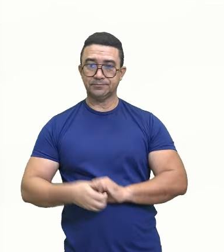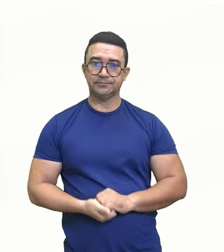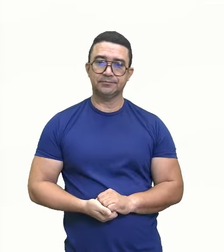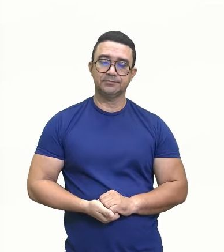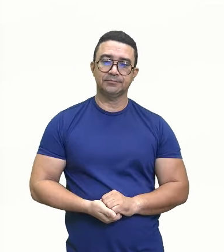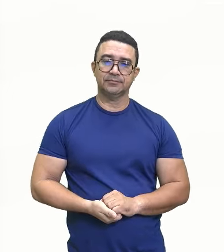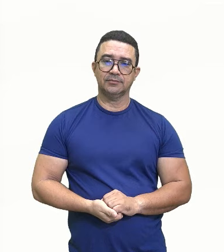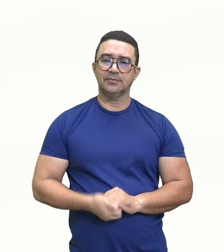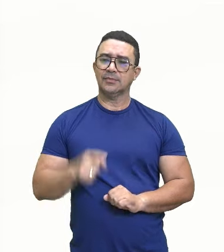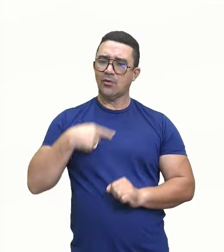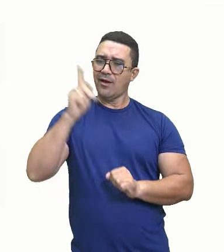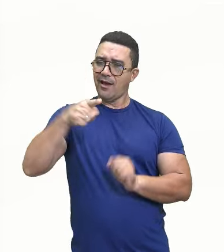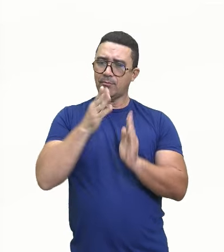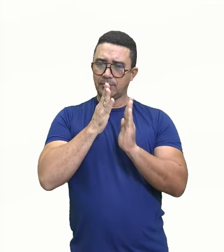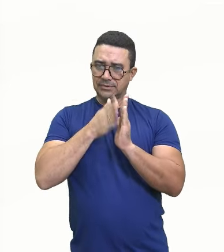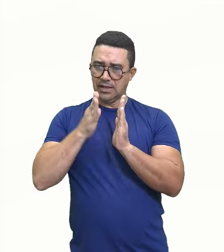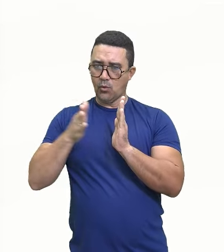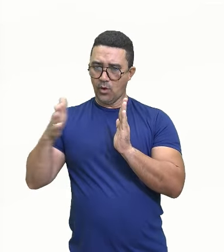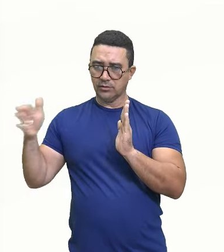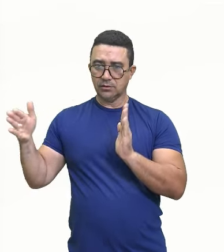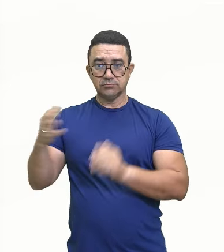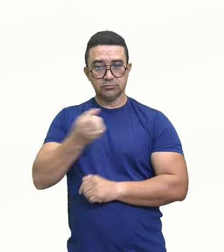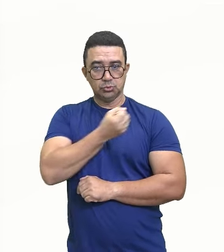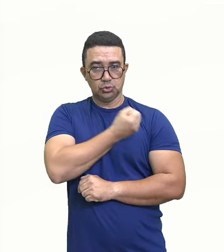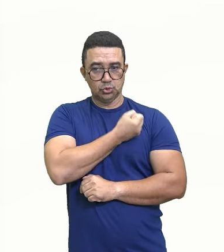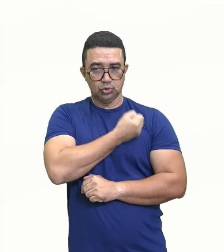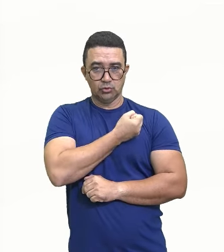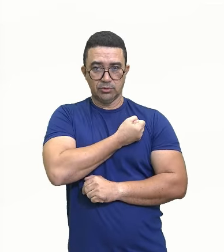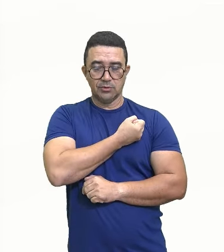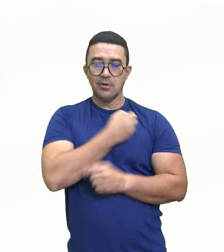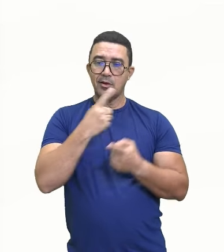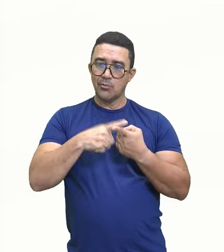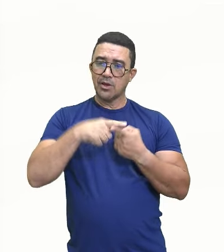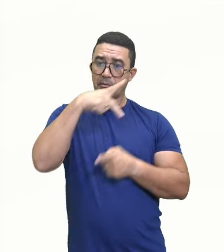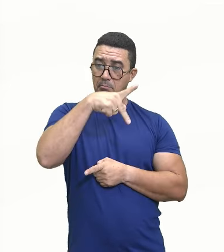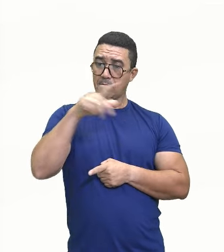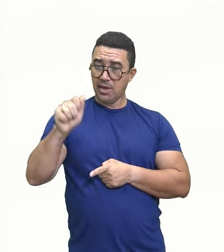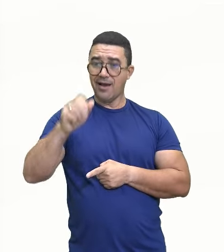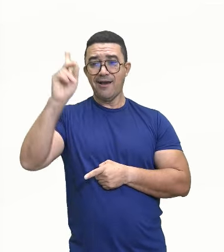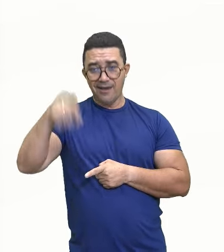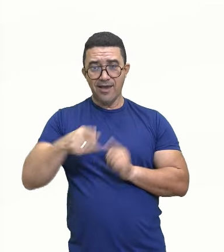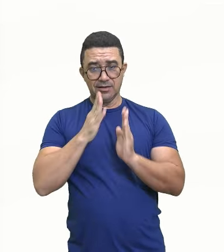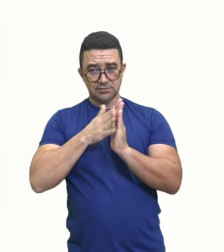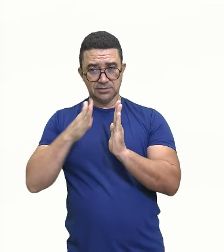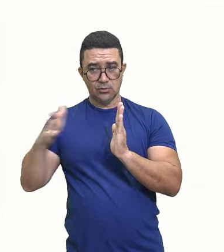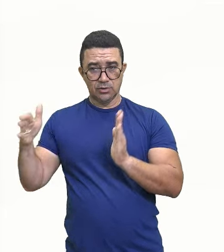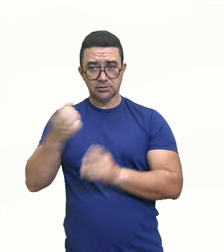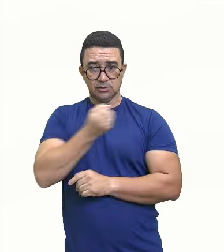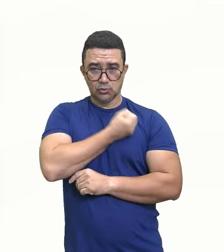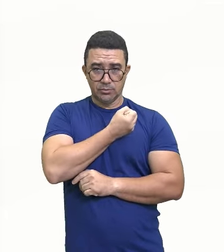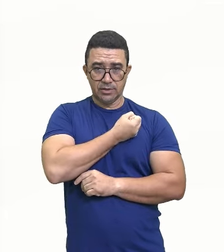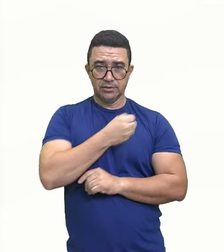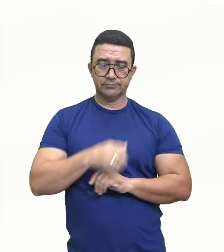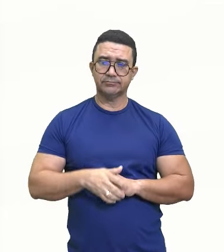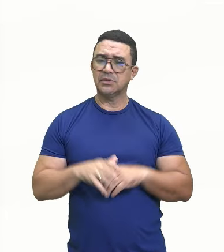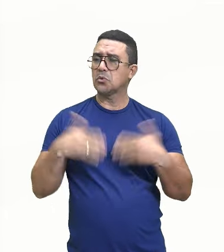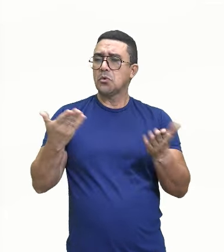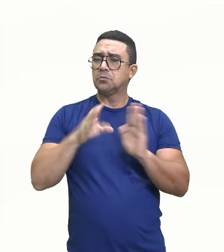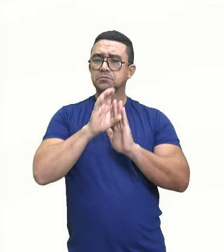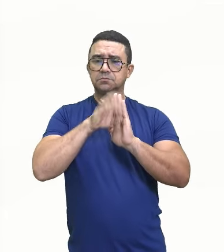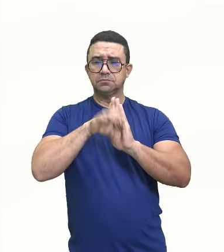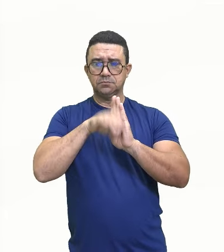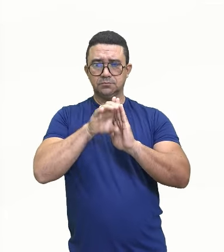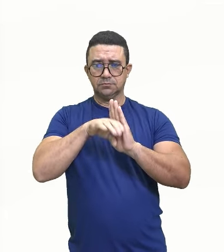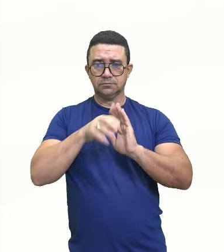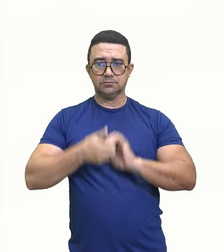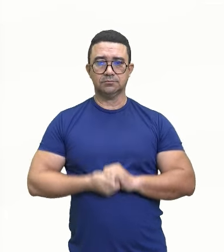Essa é uma sequência numérica, tá? Porque uma PA é uma sequência numérica. Mas como assim? Qual é o conceito mesmo?